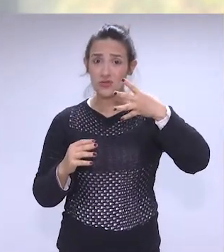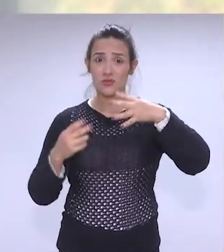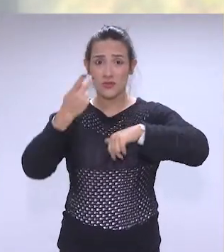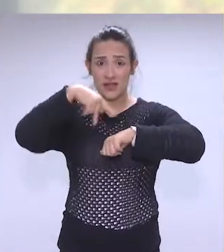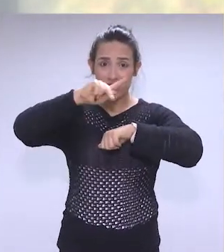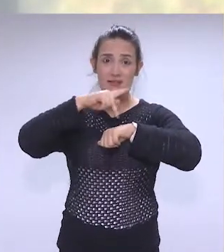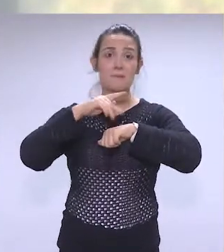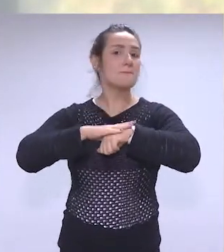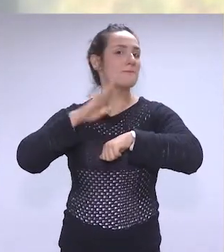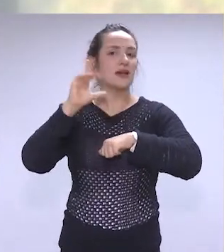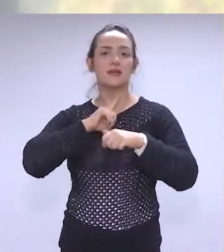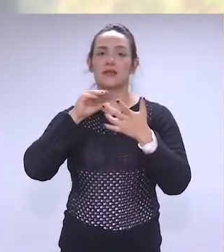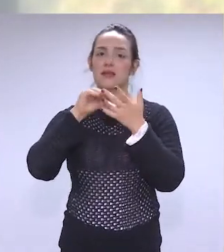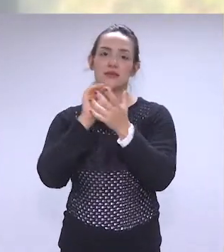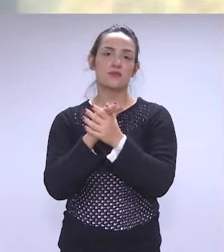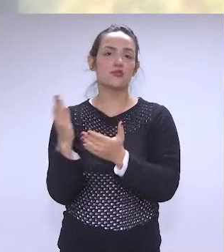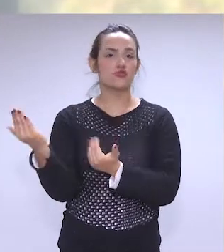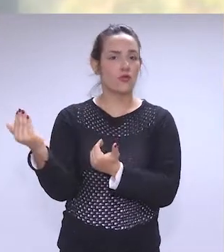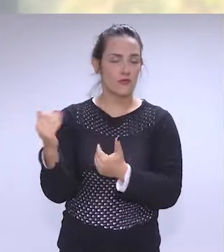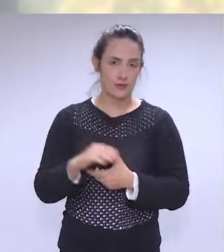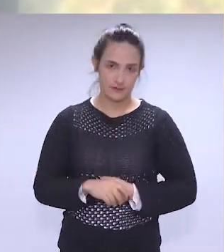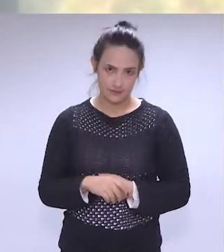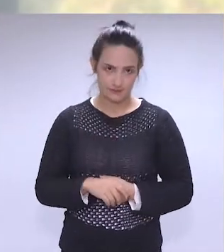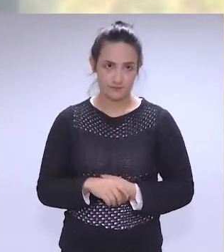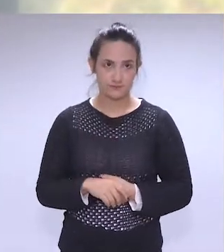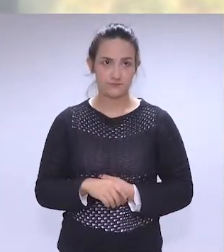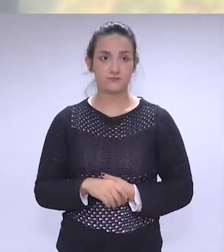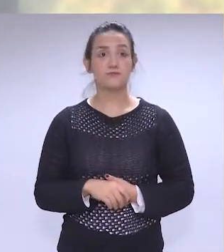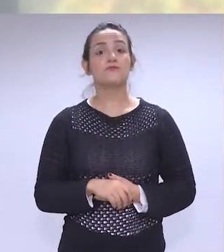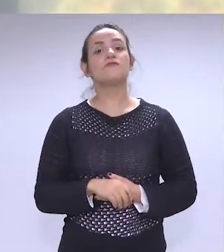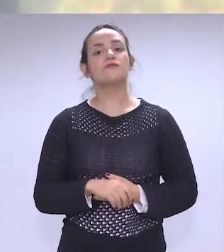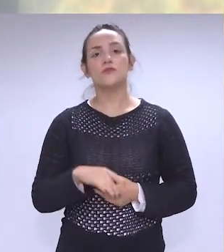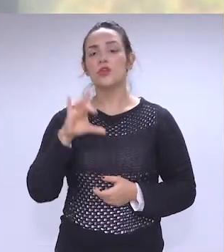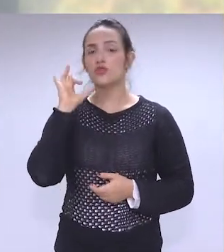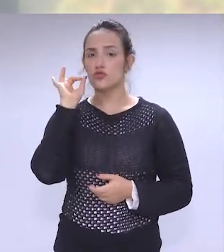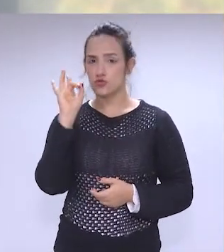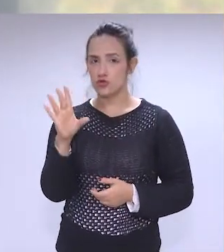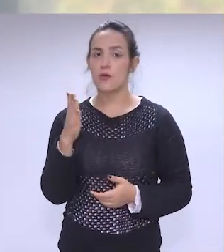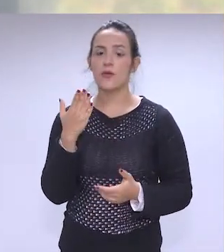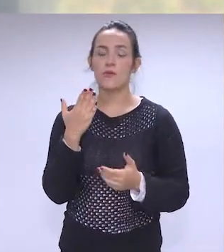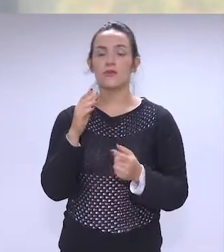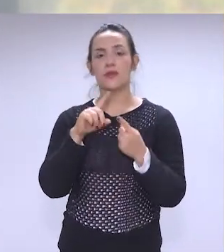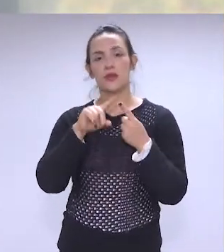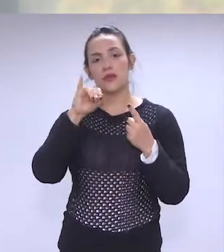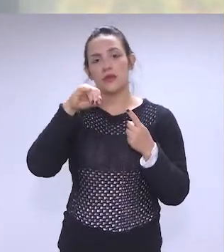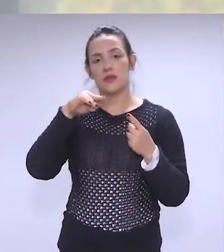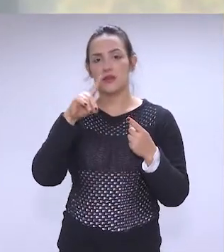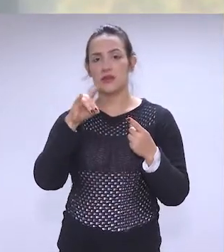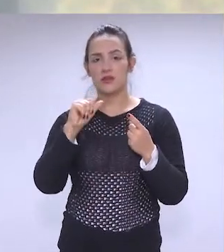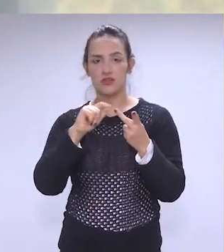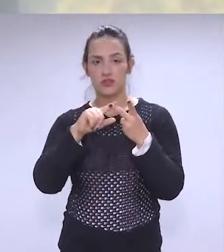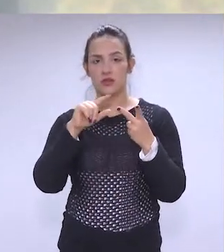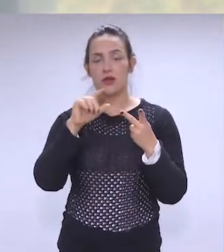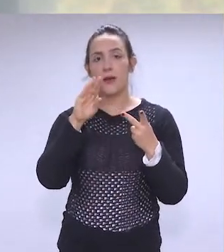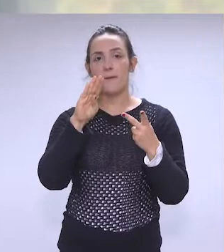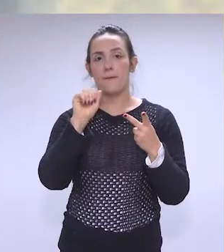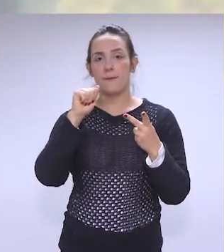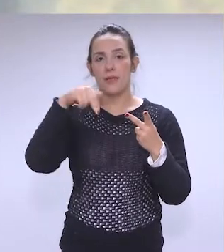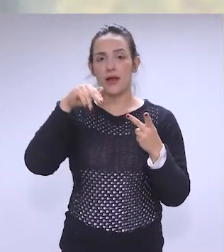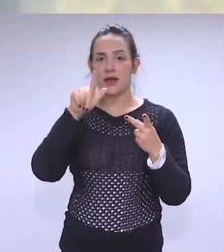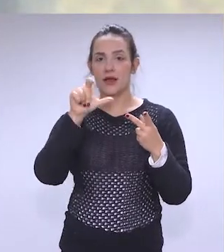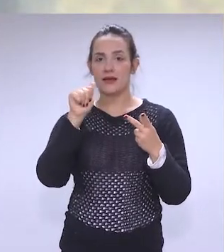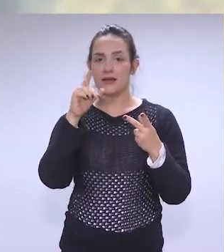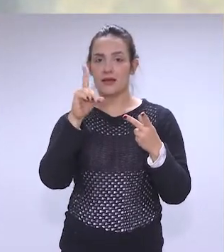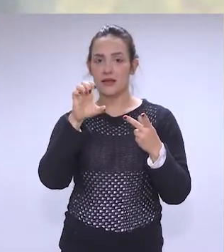ranking mundial de casamentos na adolescência? Perdemos apenas para a Índia, Bangladesh e